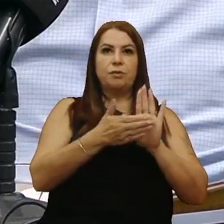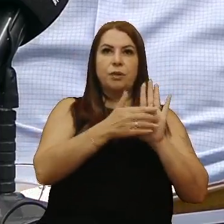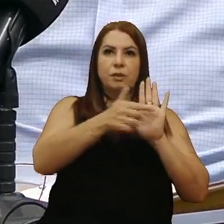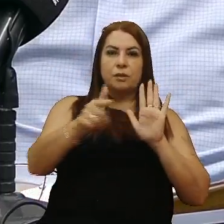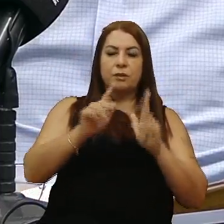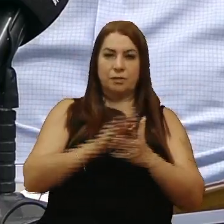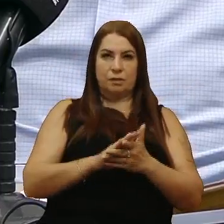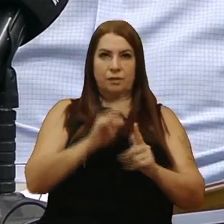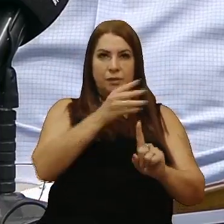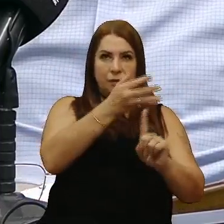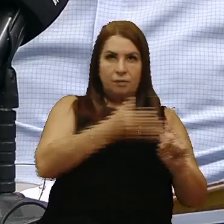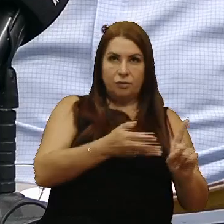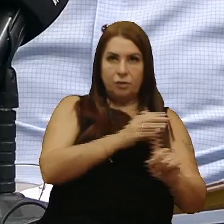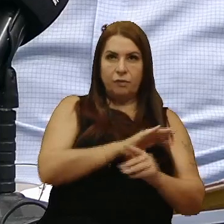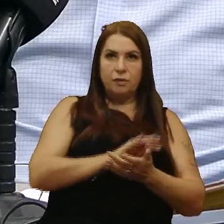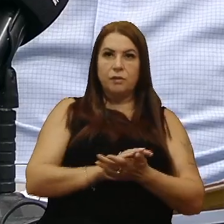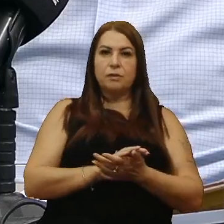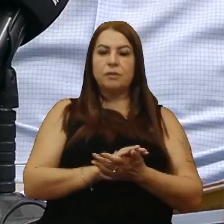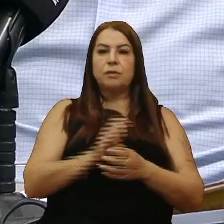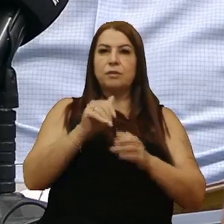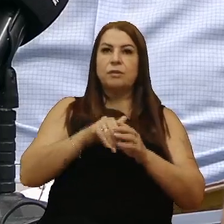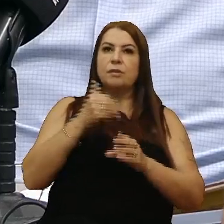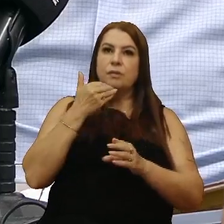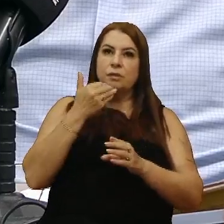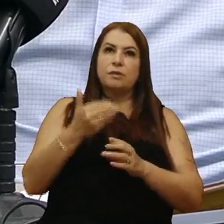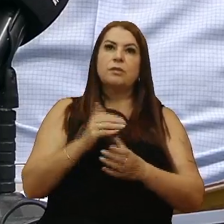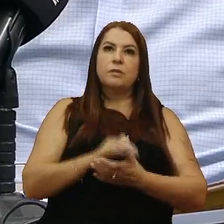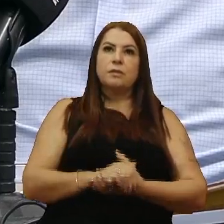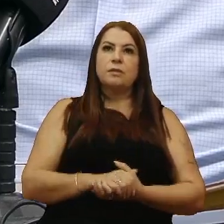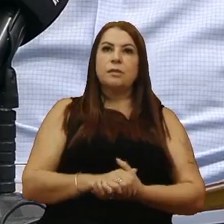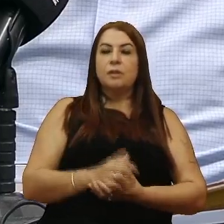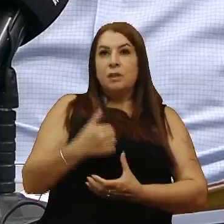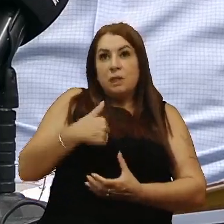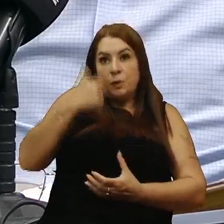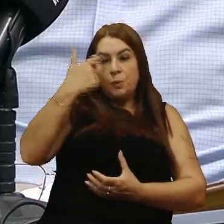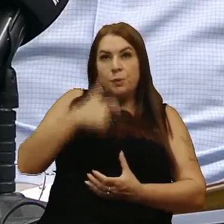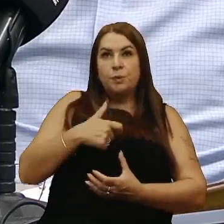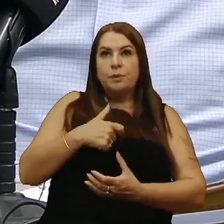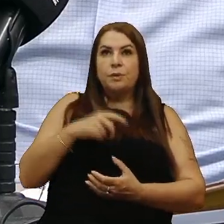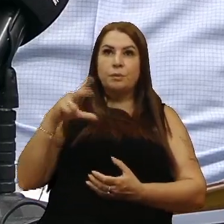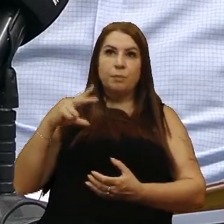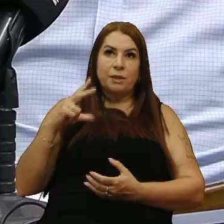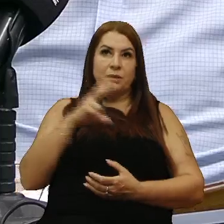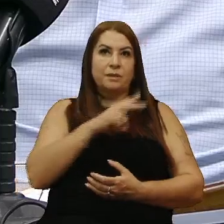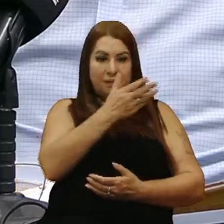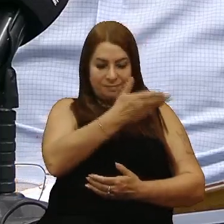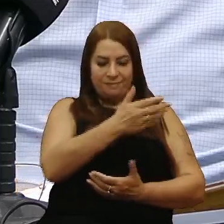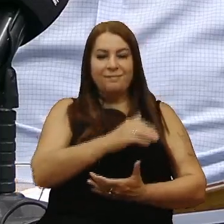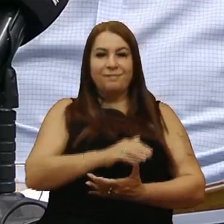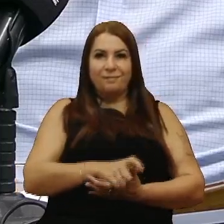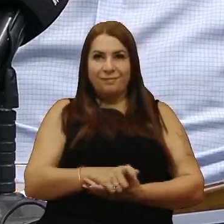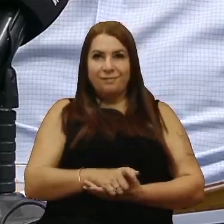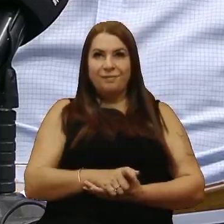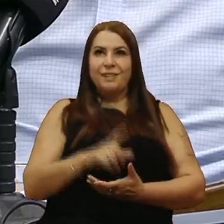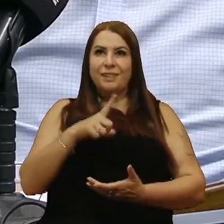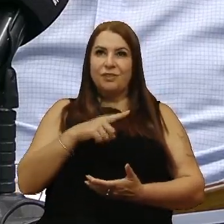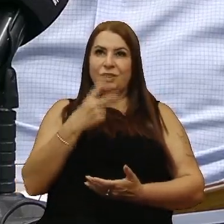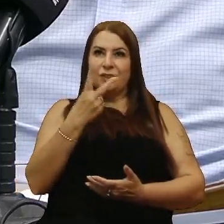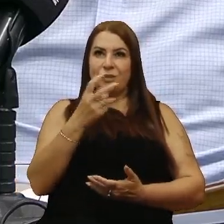homenagem. Certamente votaremos favorável. Eu que sou paciente do Dr. Everton, estive